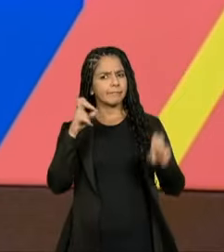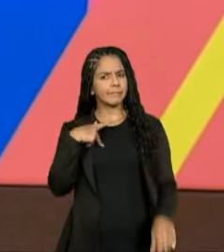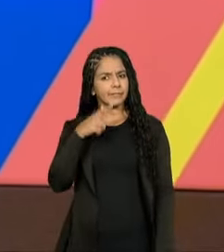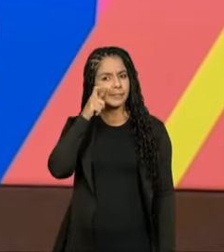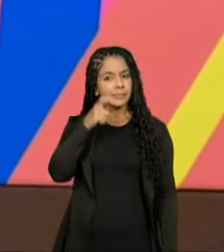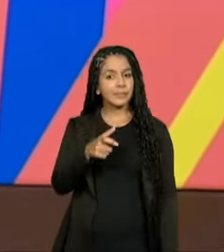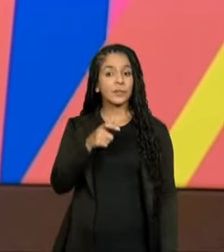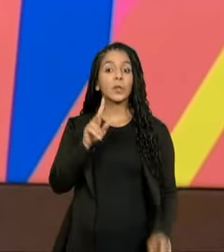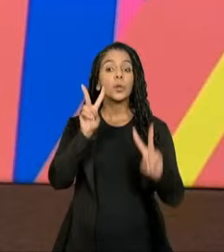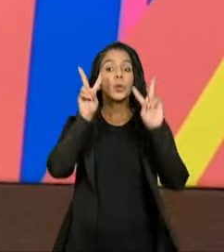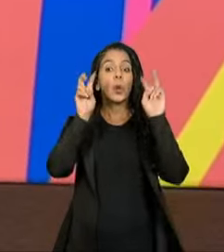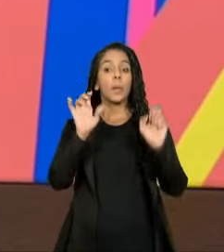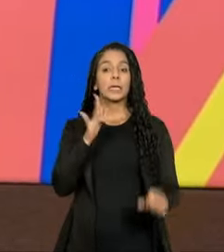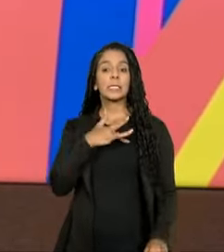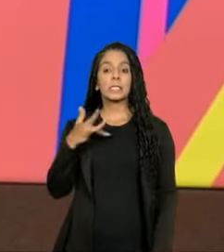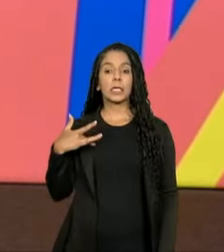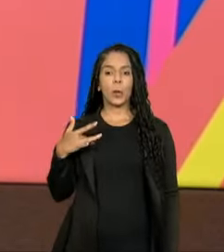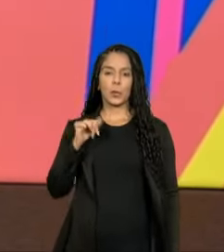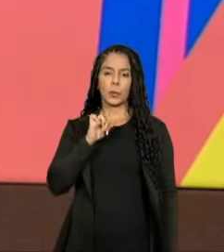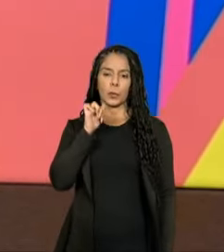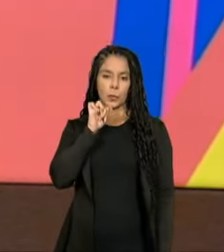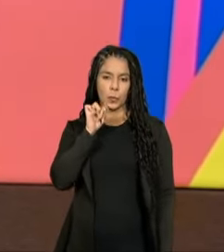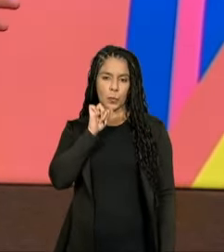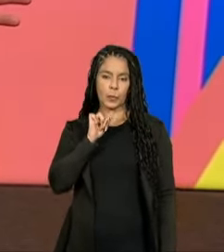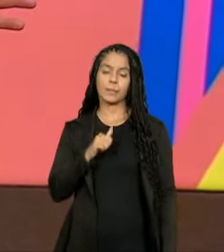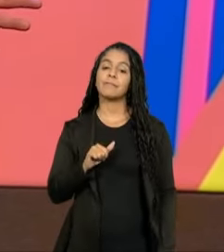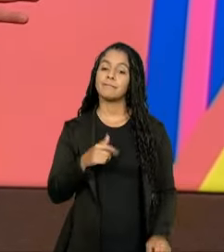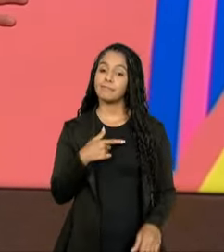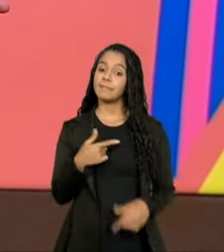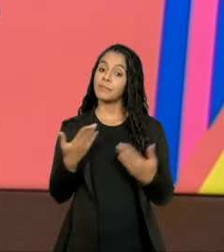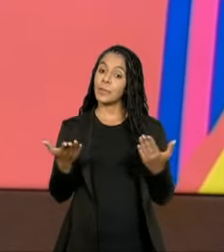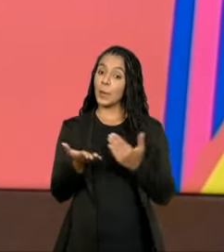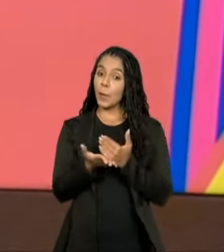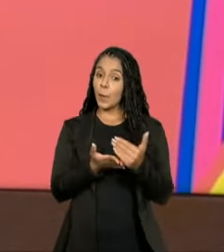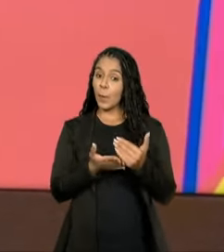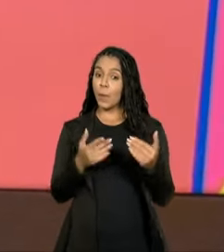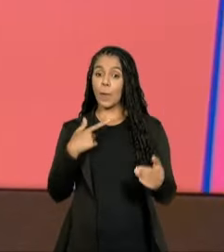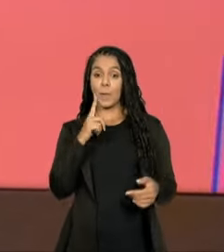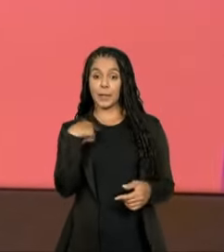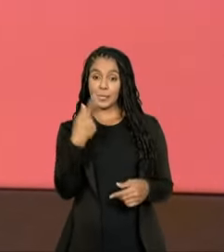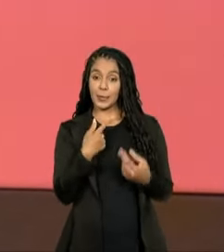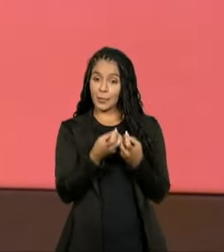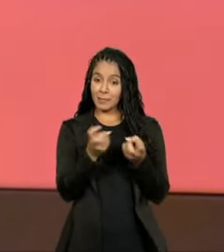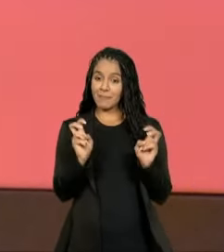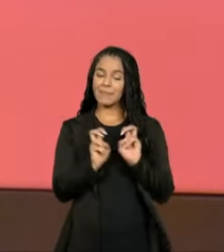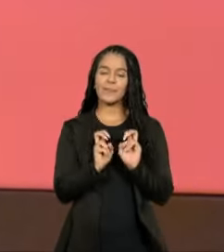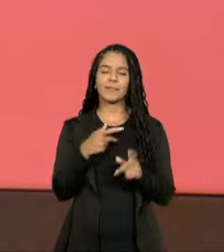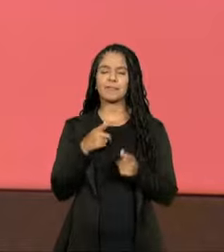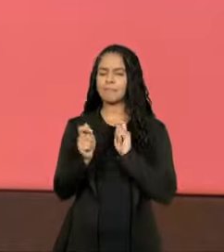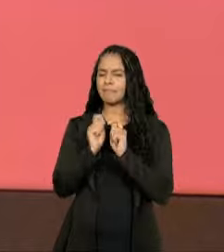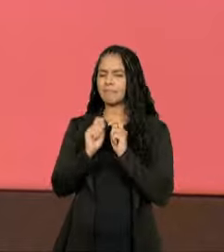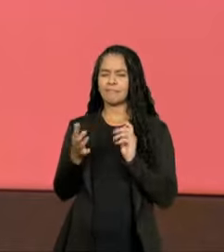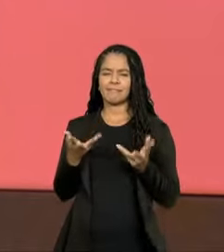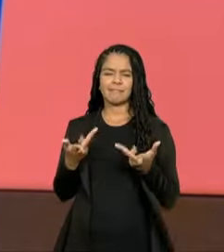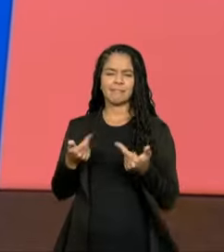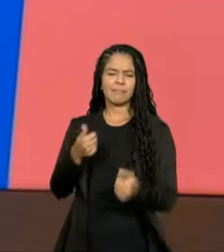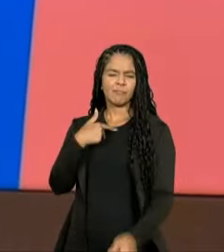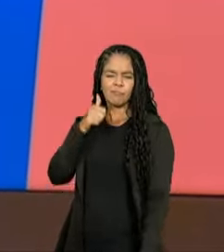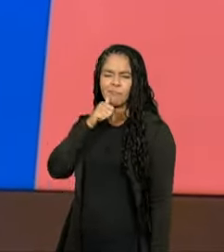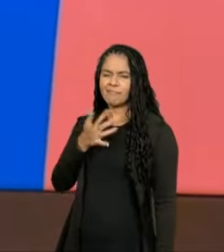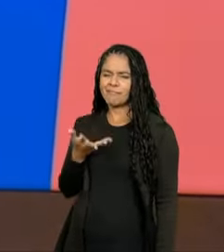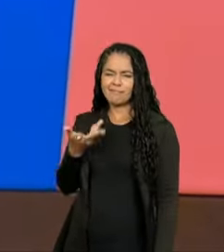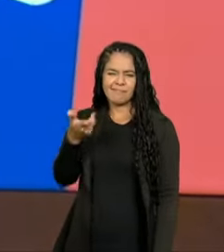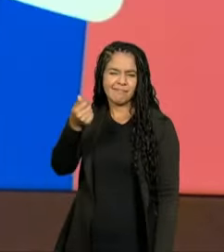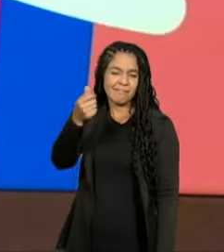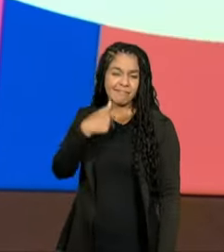a saúde da mulher. Estreando na nossa bancada, a jornalista maravilhosa, mulher incrível, alto